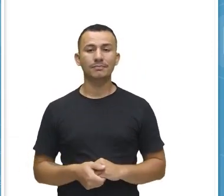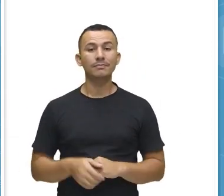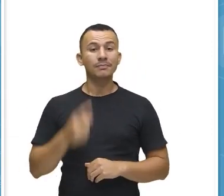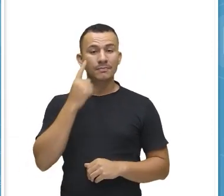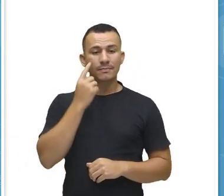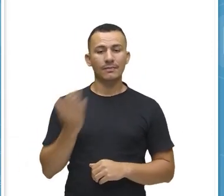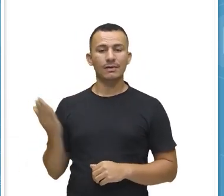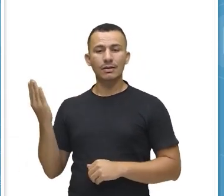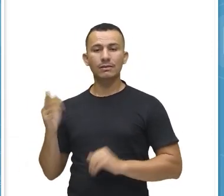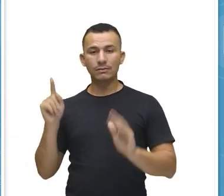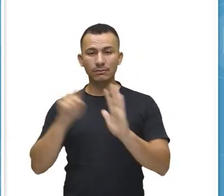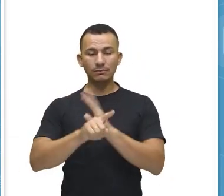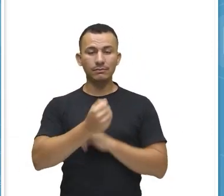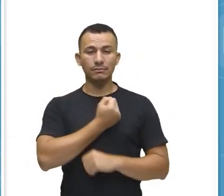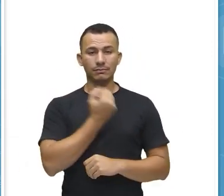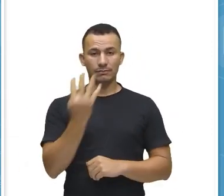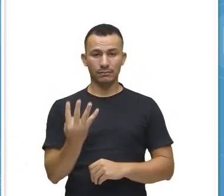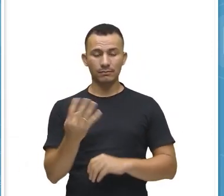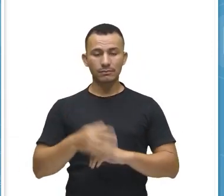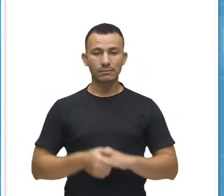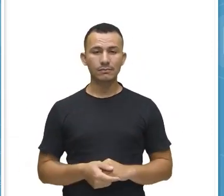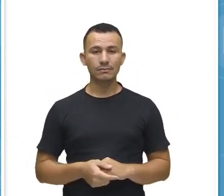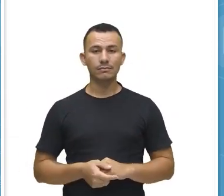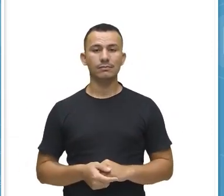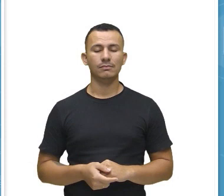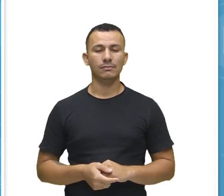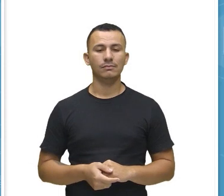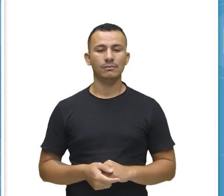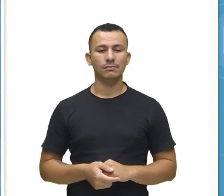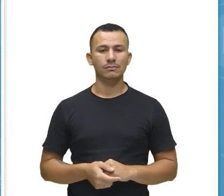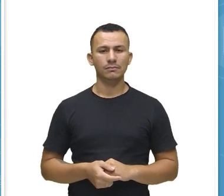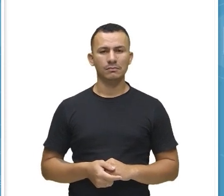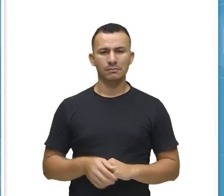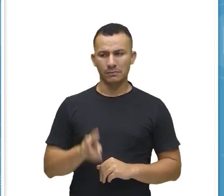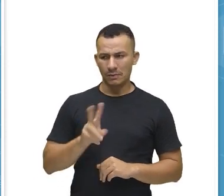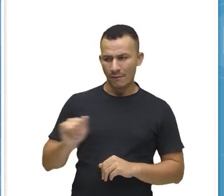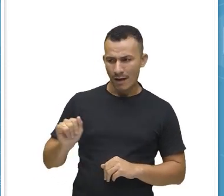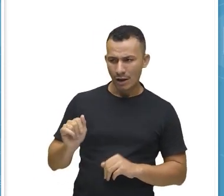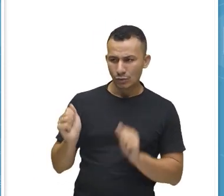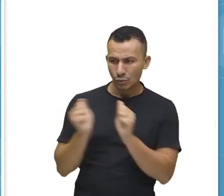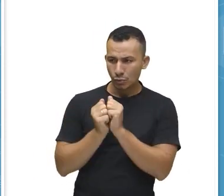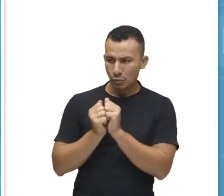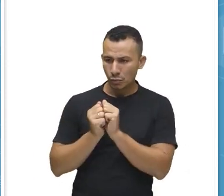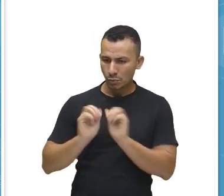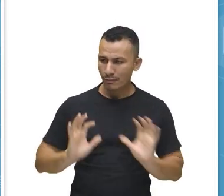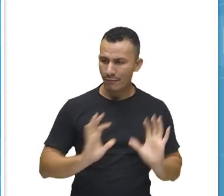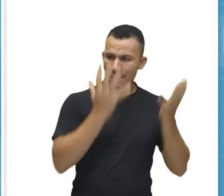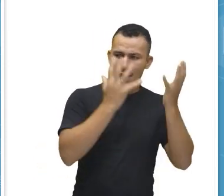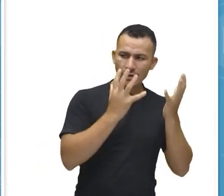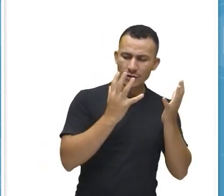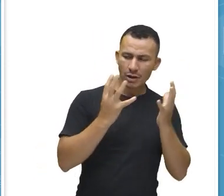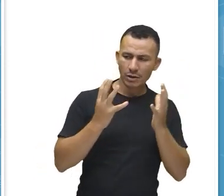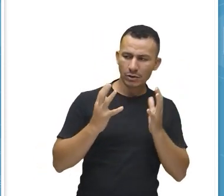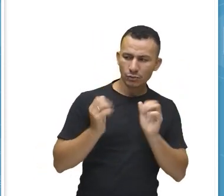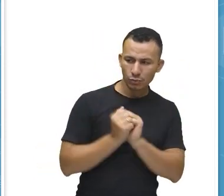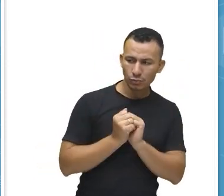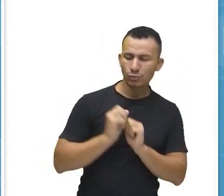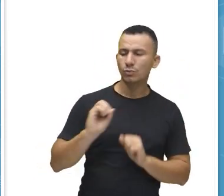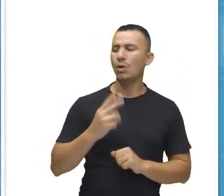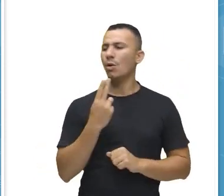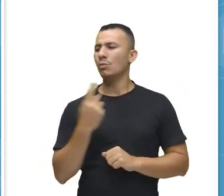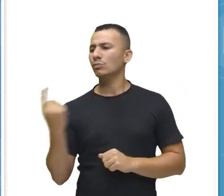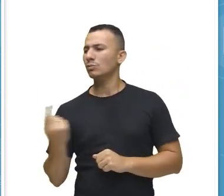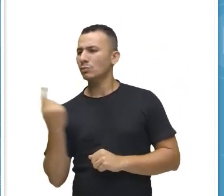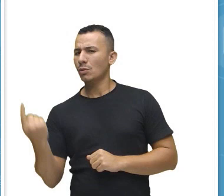questão. Você vai à festa conosco ou prefere ir sozinha? Ou isto ou aquilo? E